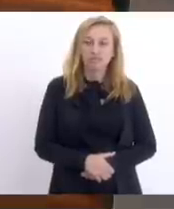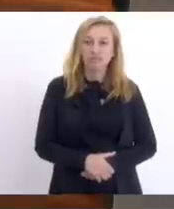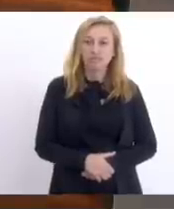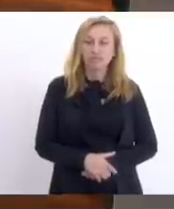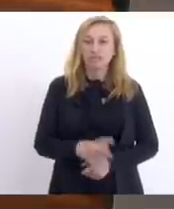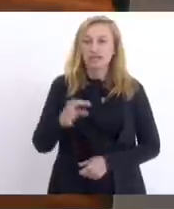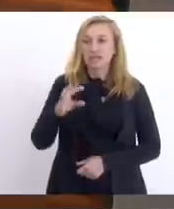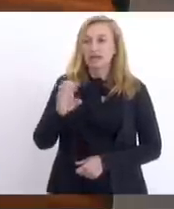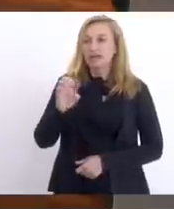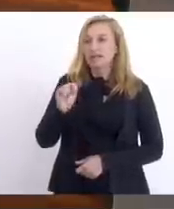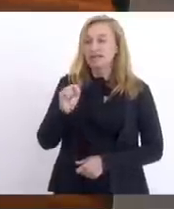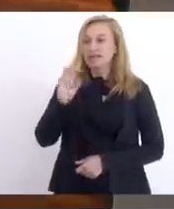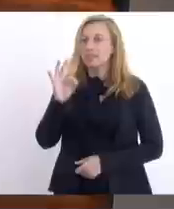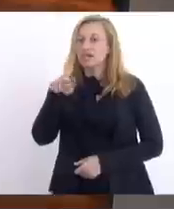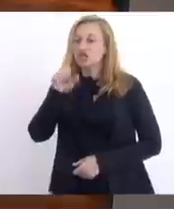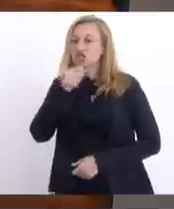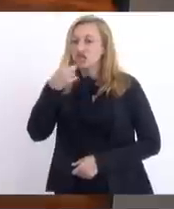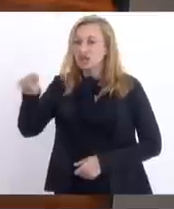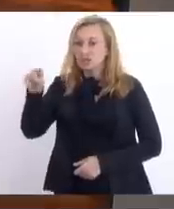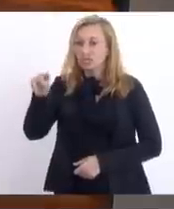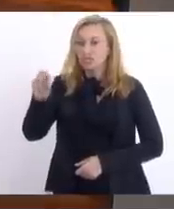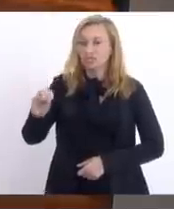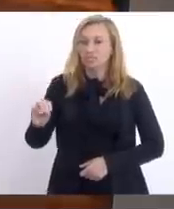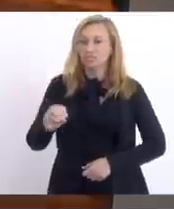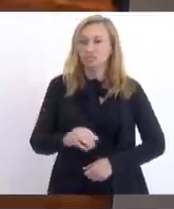Sebastião Metz.